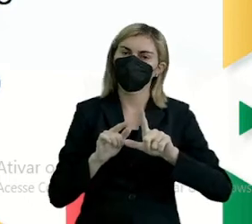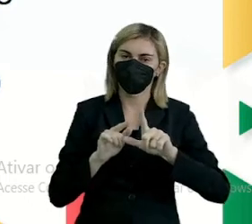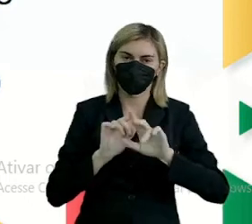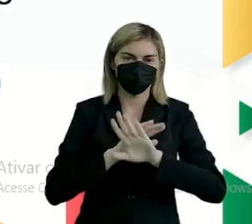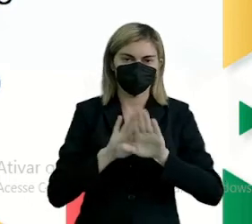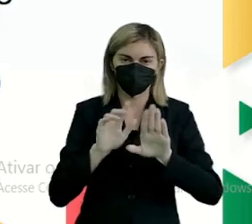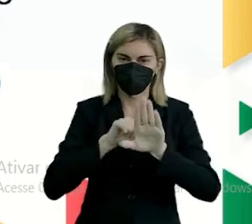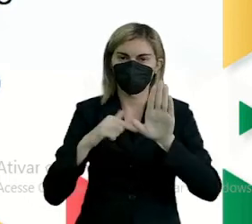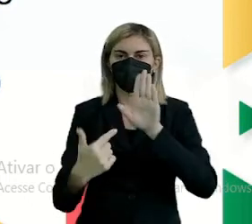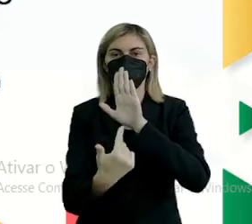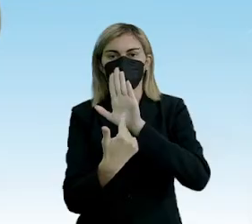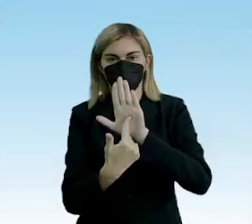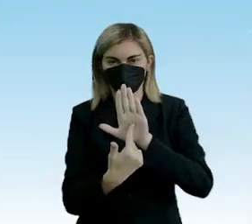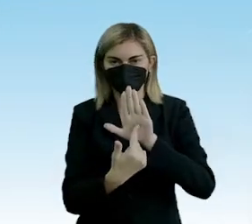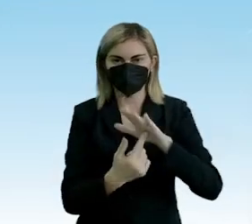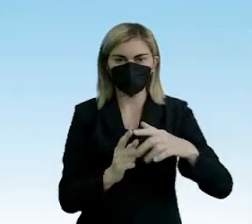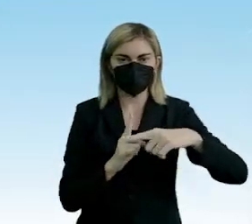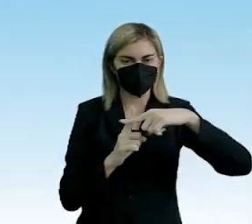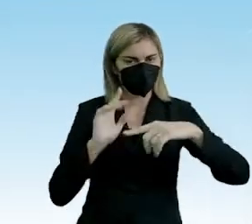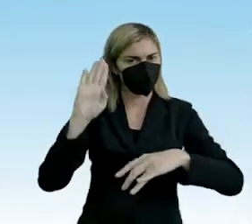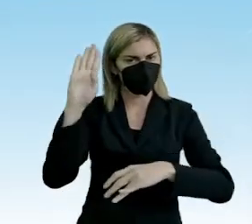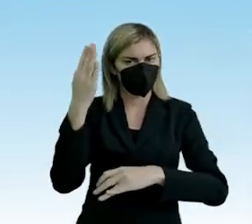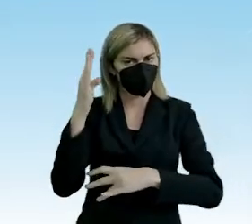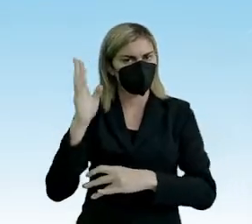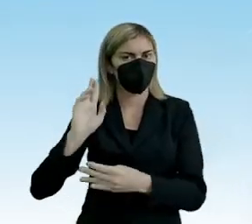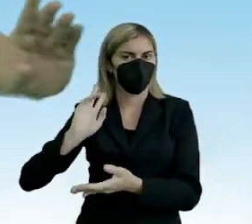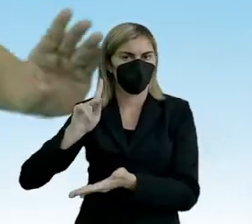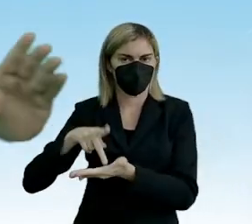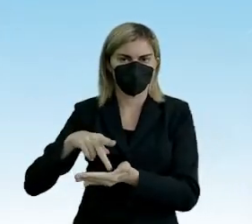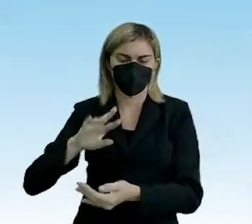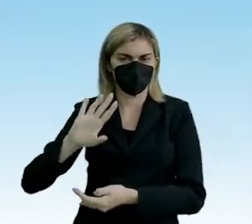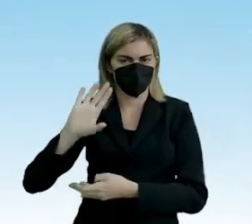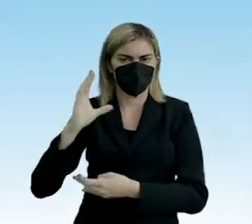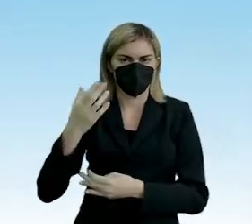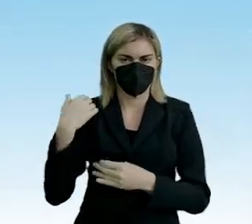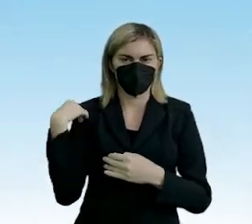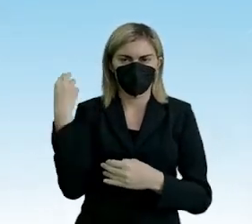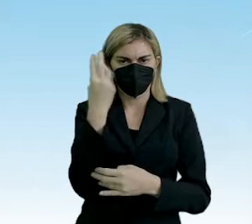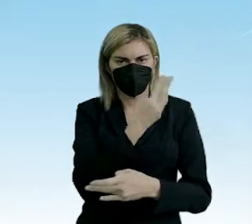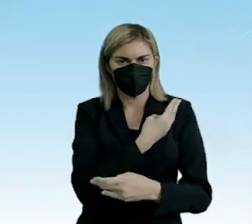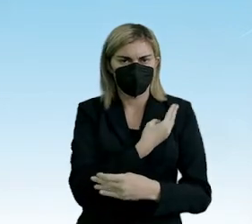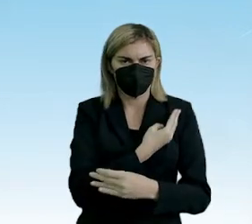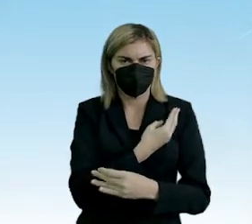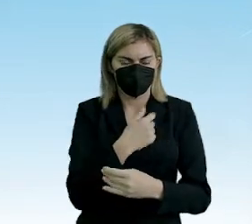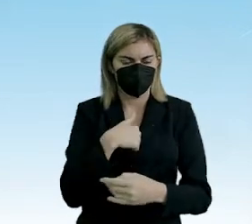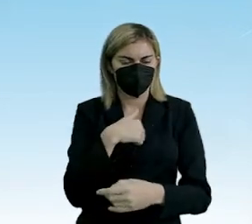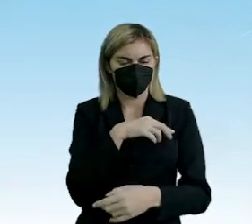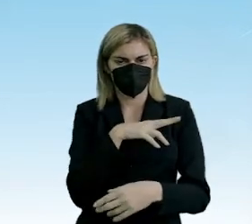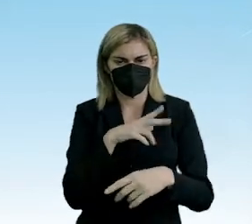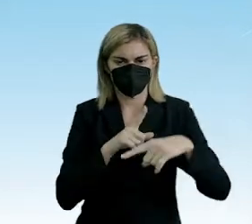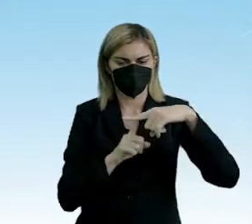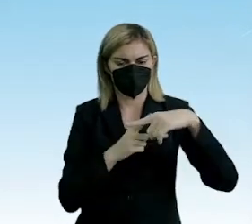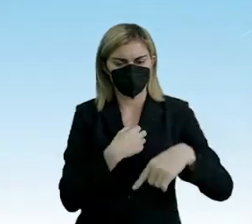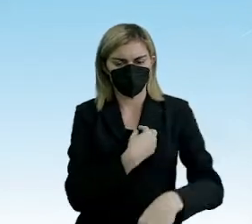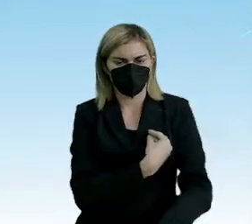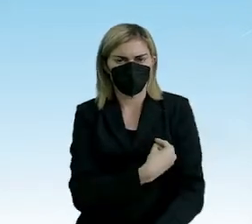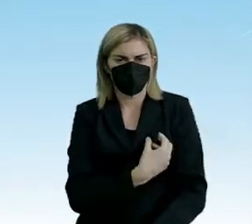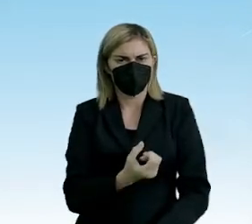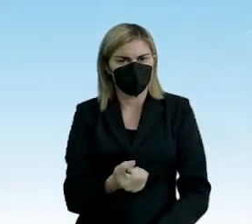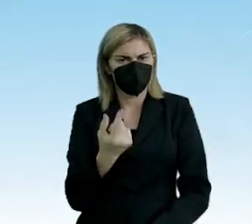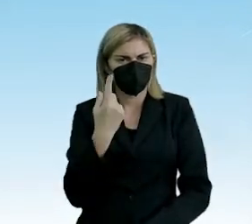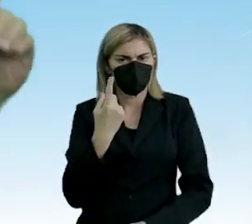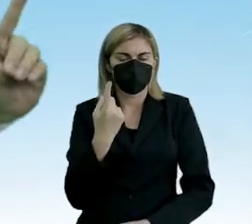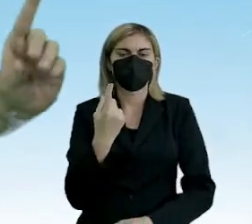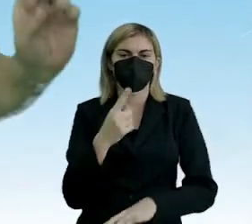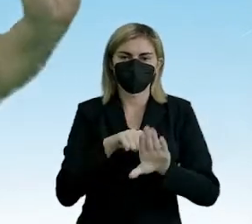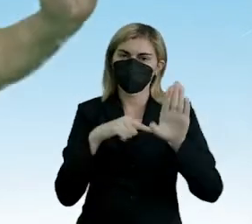figurado. A cruz é de madeira. Sentido real. Maria é a cruz da minha vida. Sentido figurado.